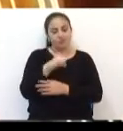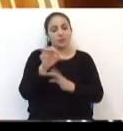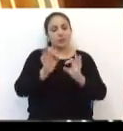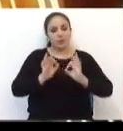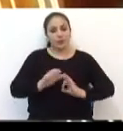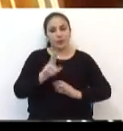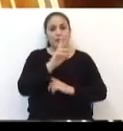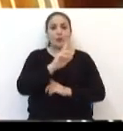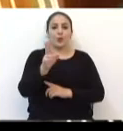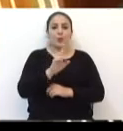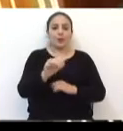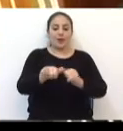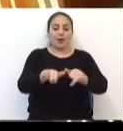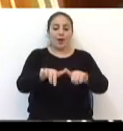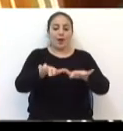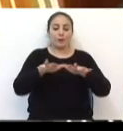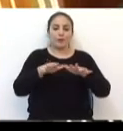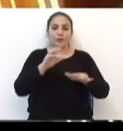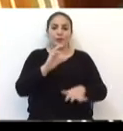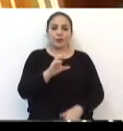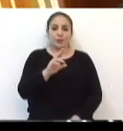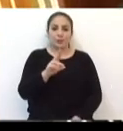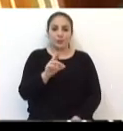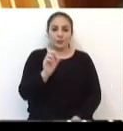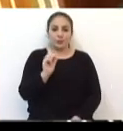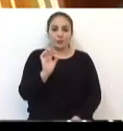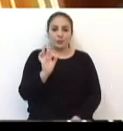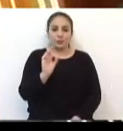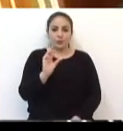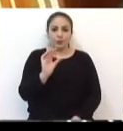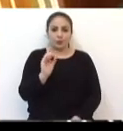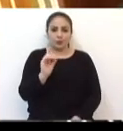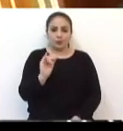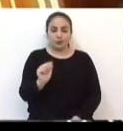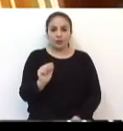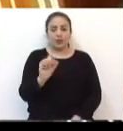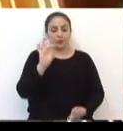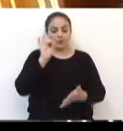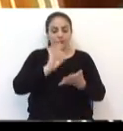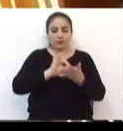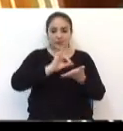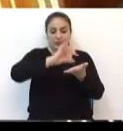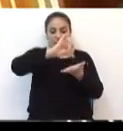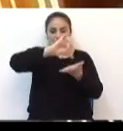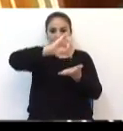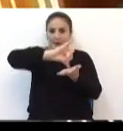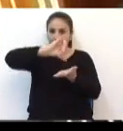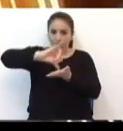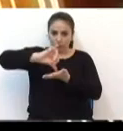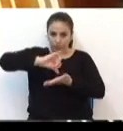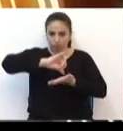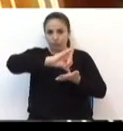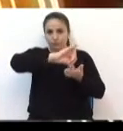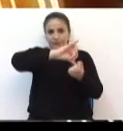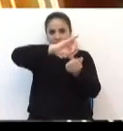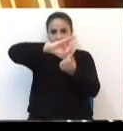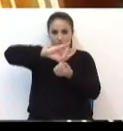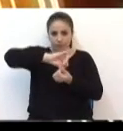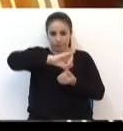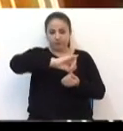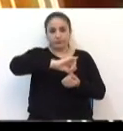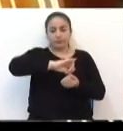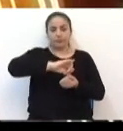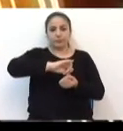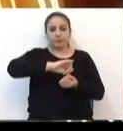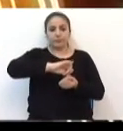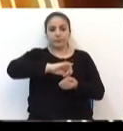sim, um projeto chamado Audiência de Custódia, fazendo com que se efetivasse nas capitais do país, primeiramente, as